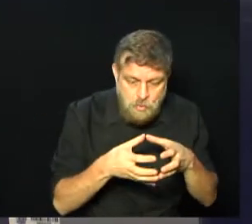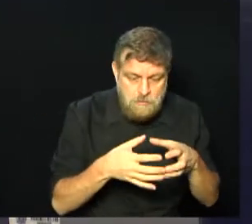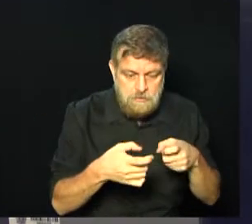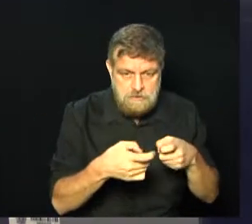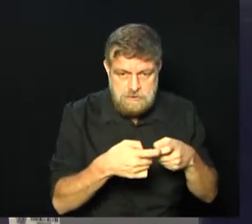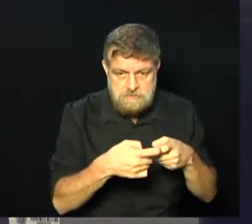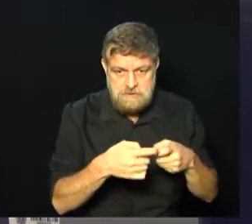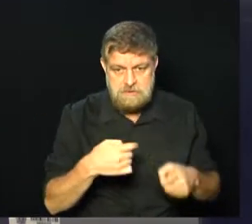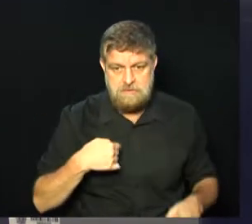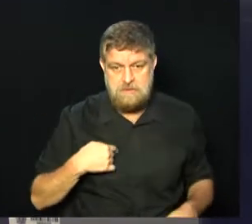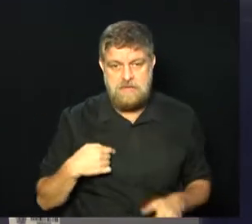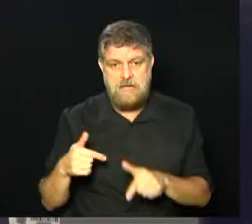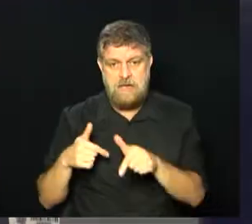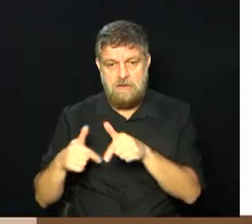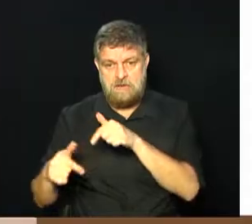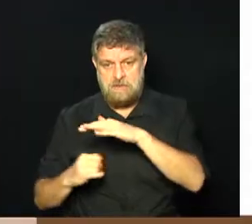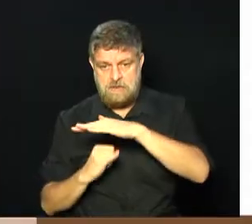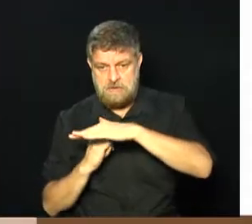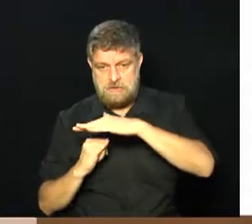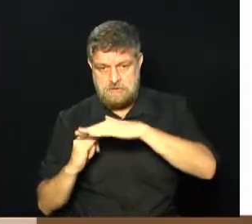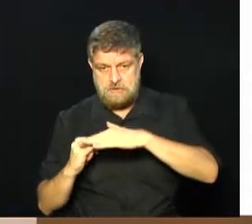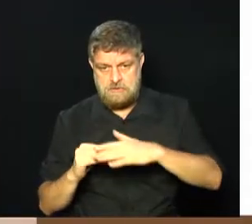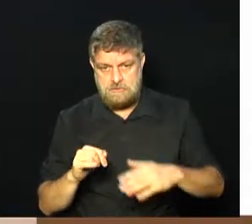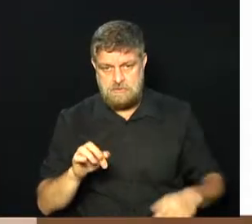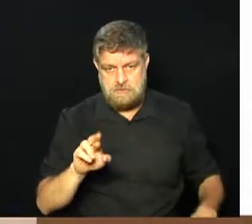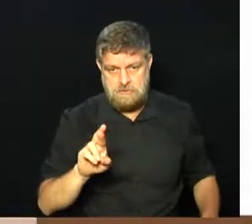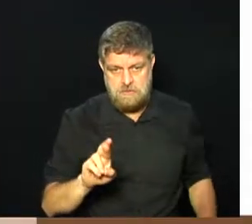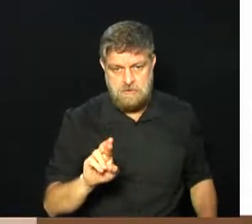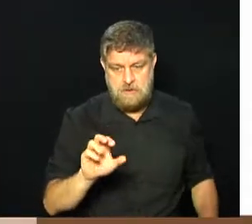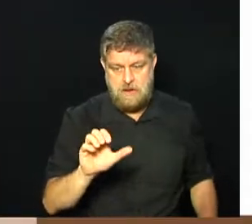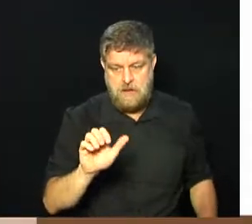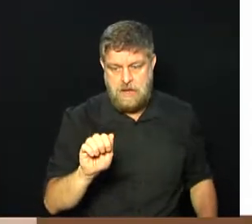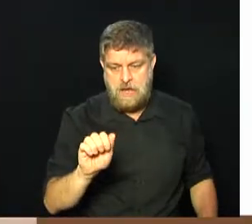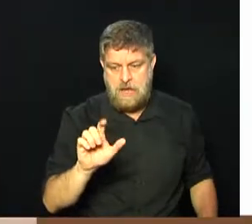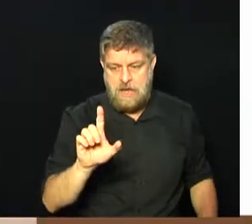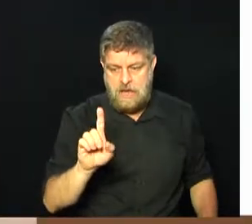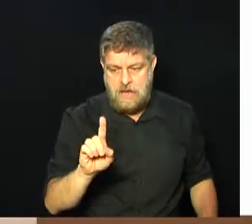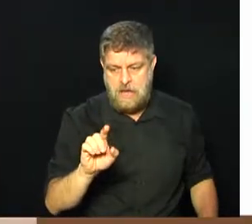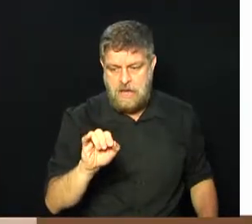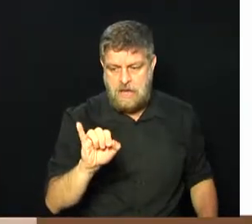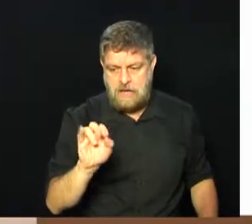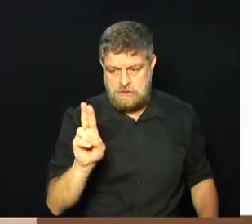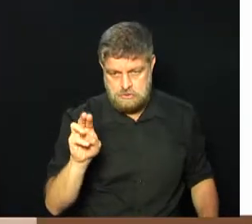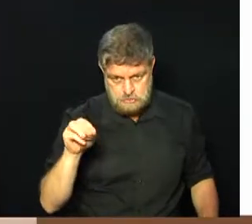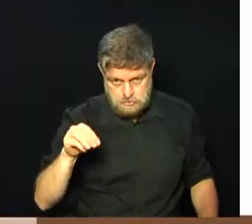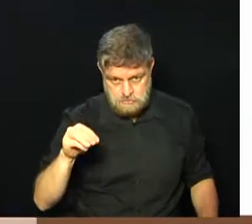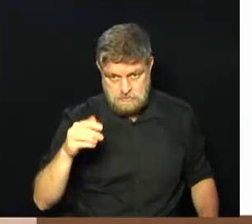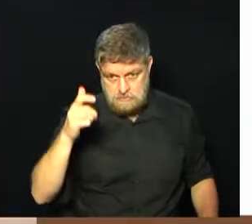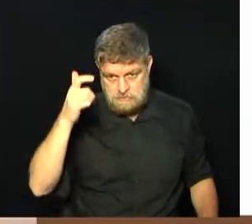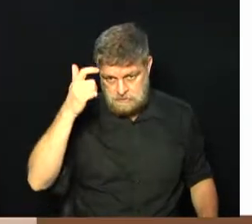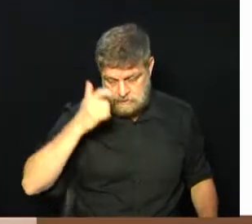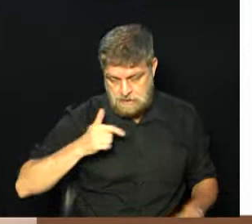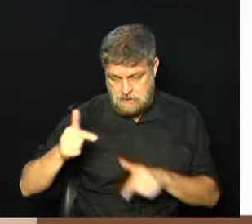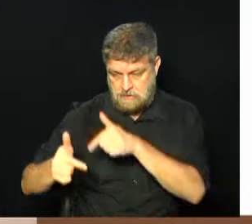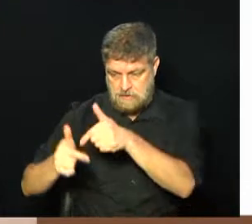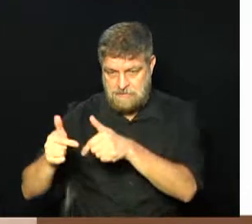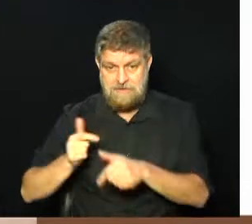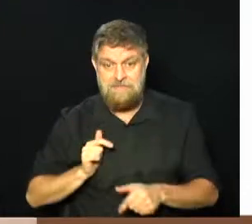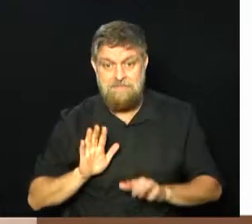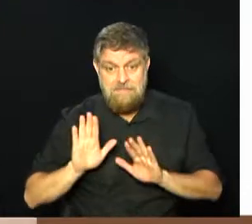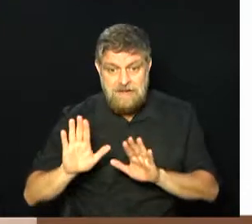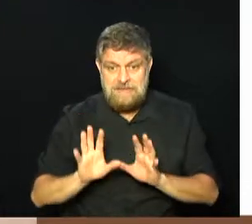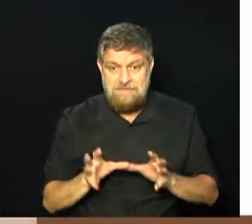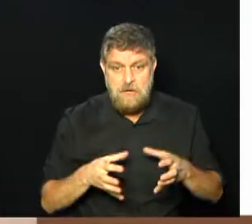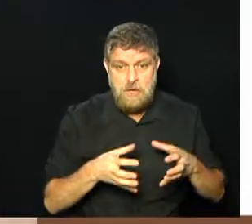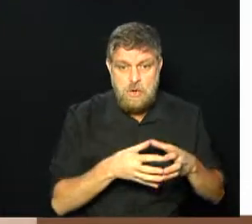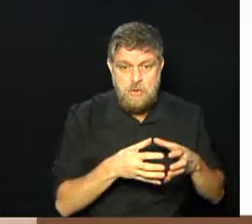trabalho no Instituto do Rádio de Campinas, sou diretor técnico de lá, mas a gente faz, num grupo médico, o que a gente chama